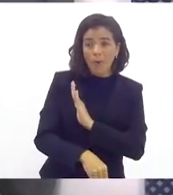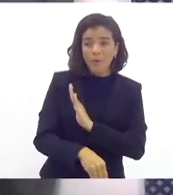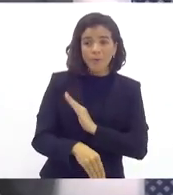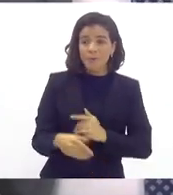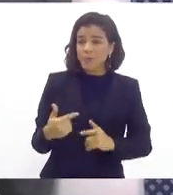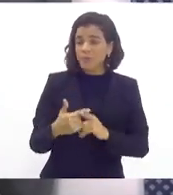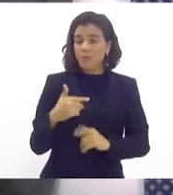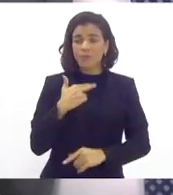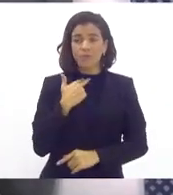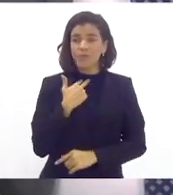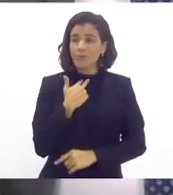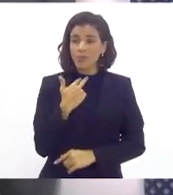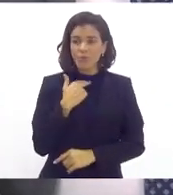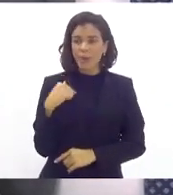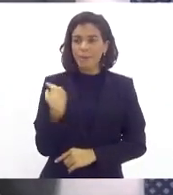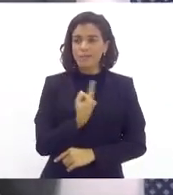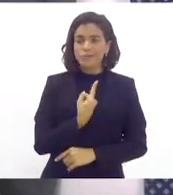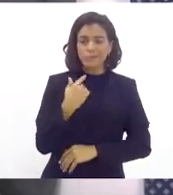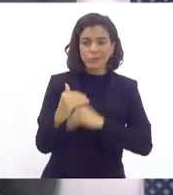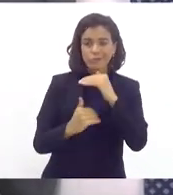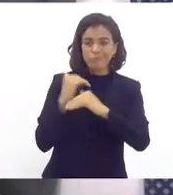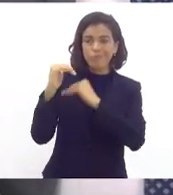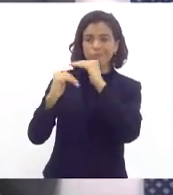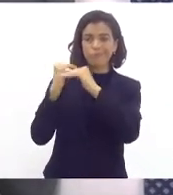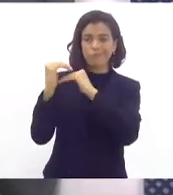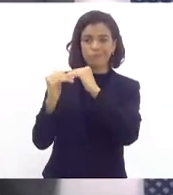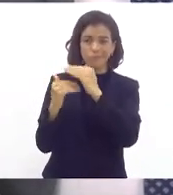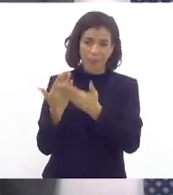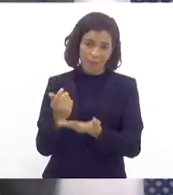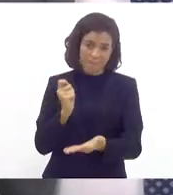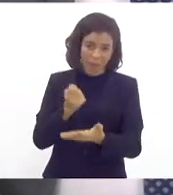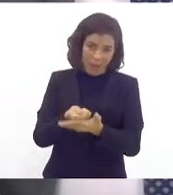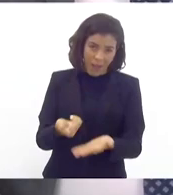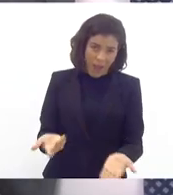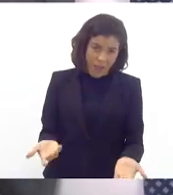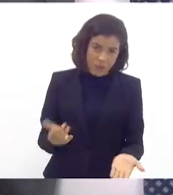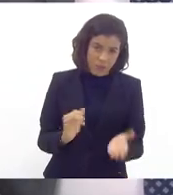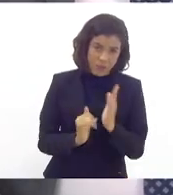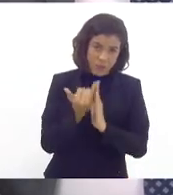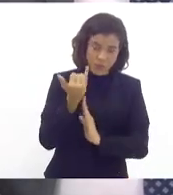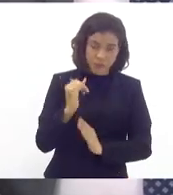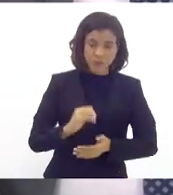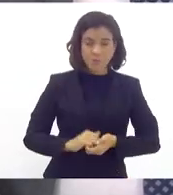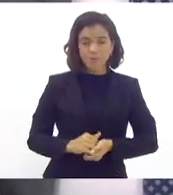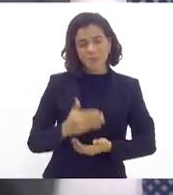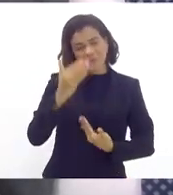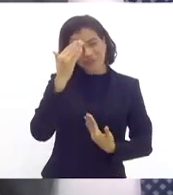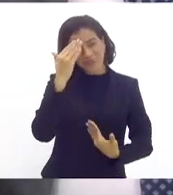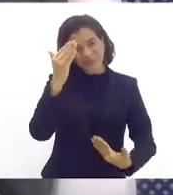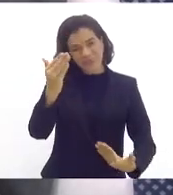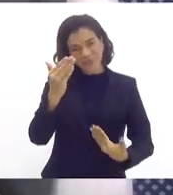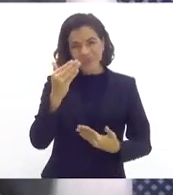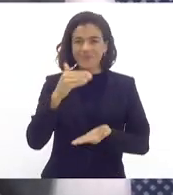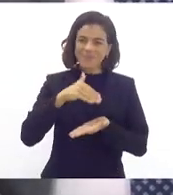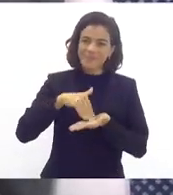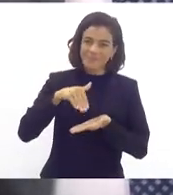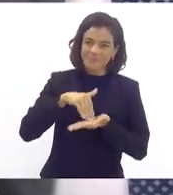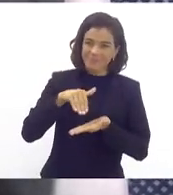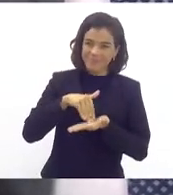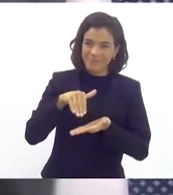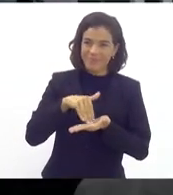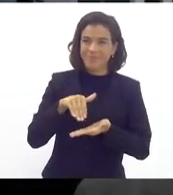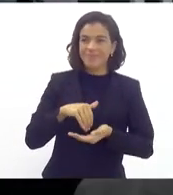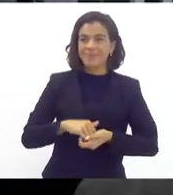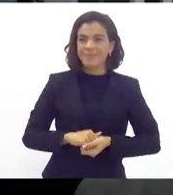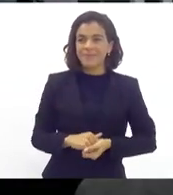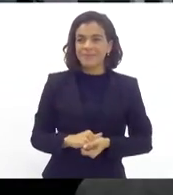dá para a gente não crescer e pagar 4 de juros. Essa que é a questão. Bom, obrigado, então, secretário. Tem uma festa